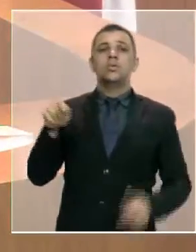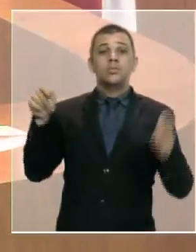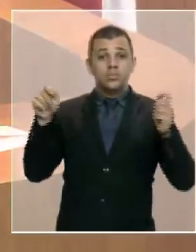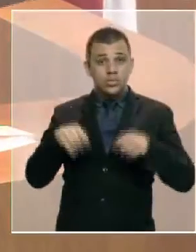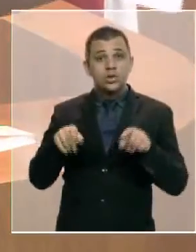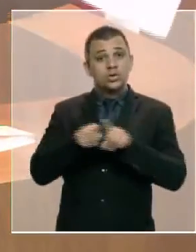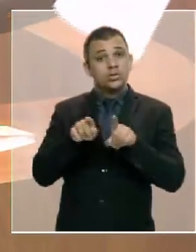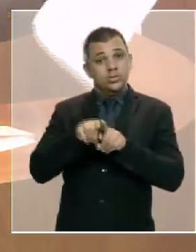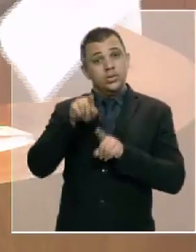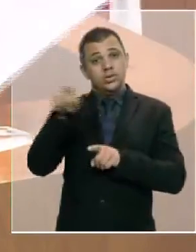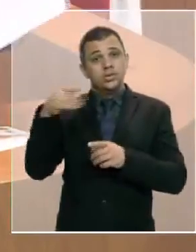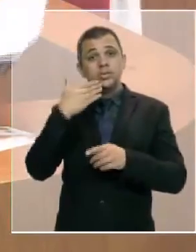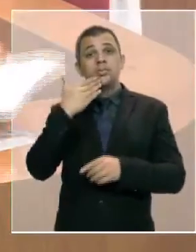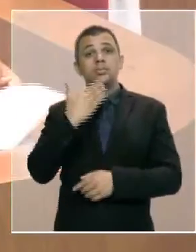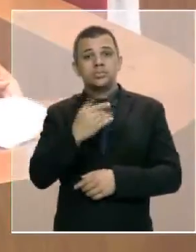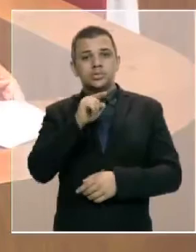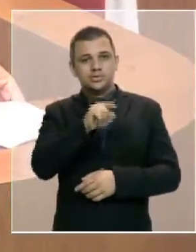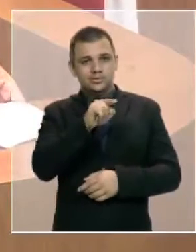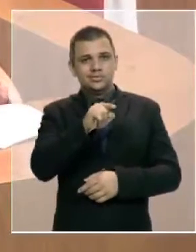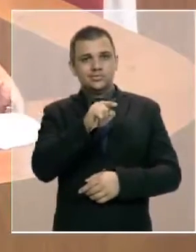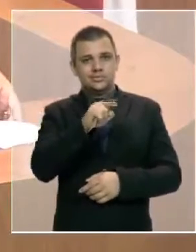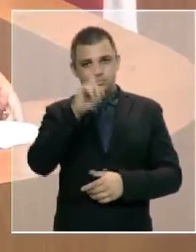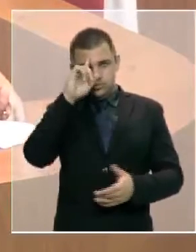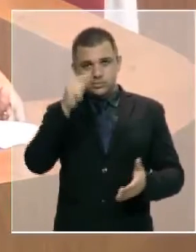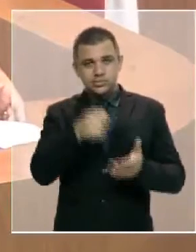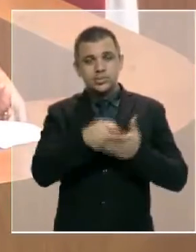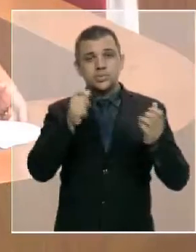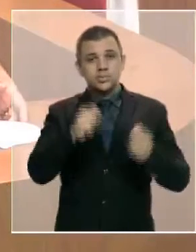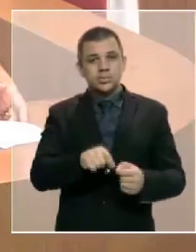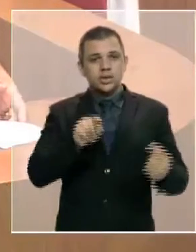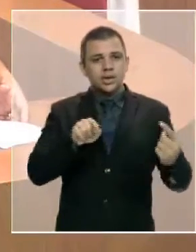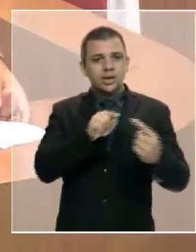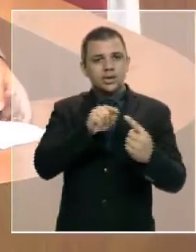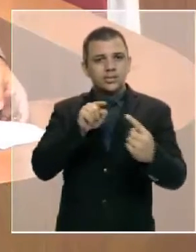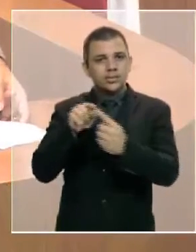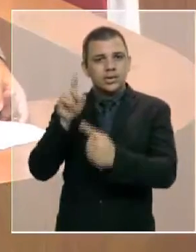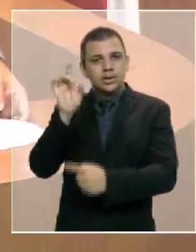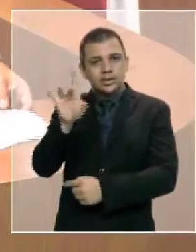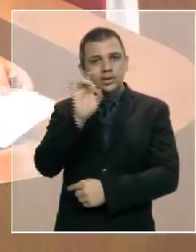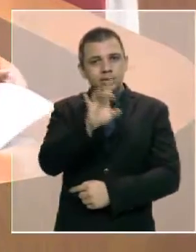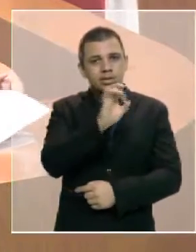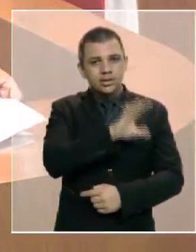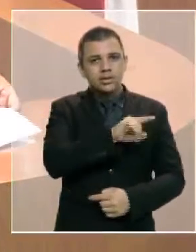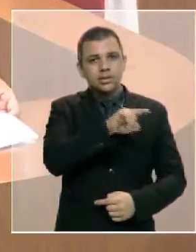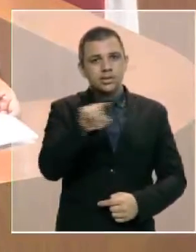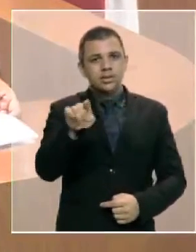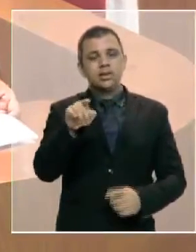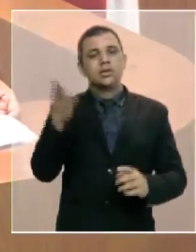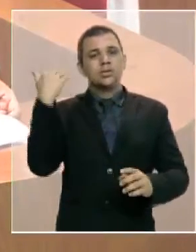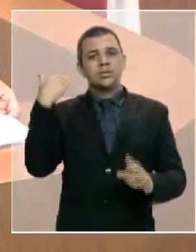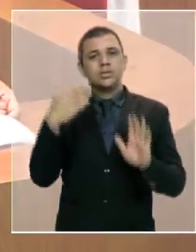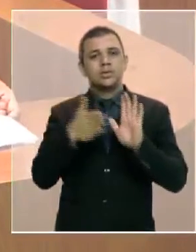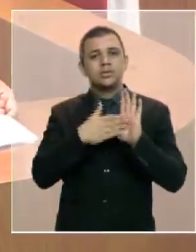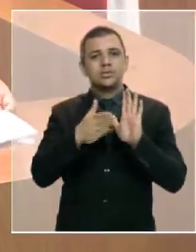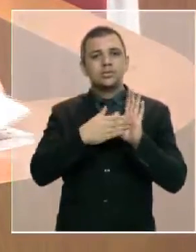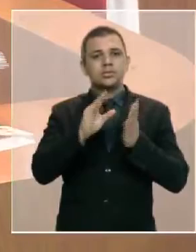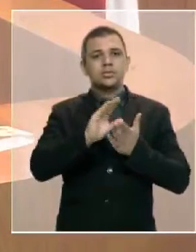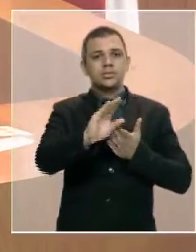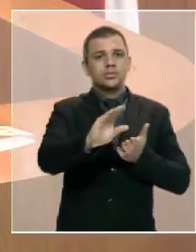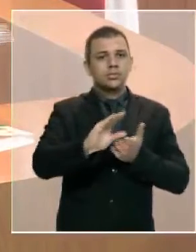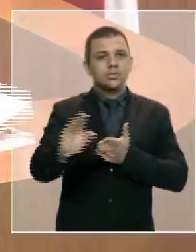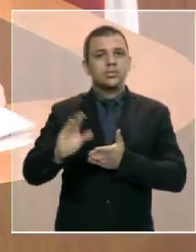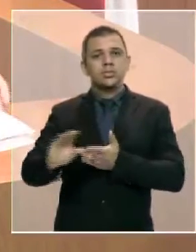podem pedir a extensão dessa decisão para que sejam contemplados os municípios dos quais eles indicaram as suas emendas, para que seja